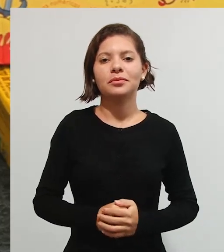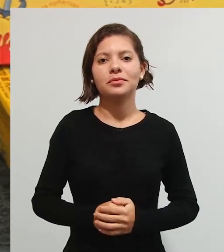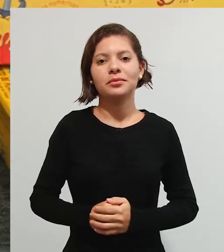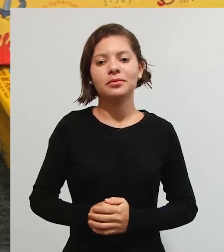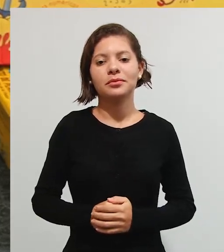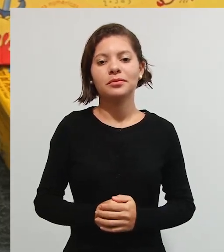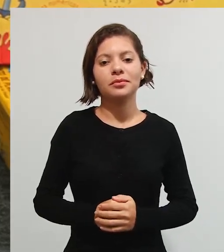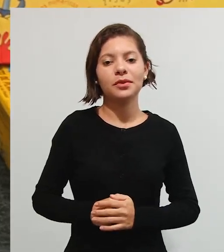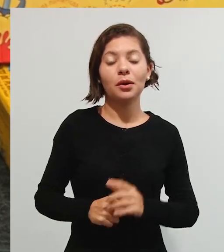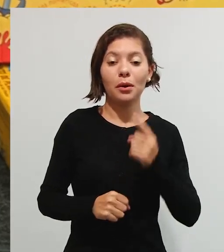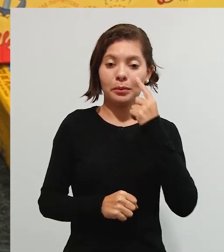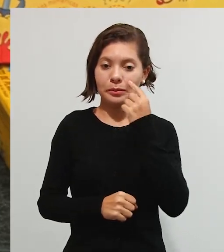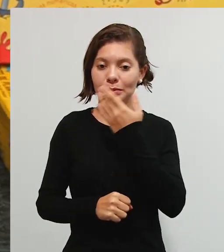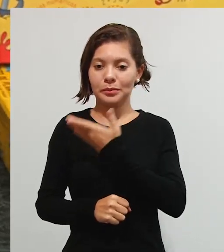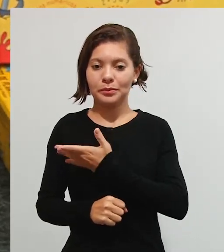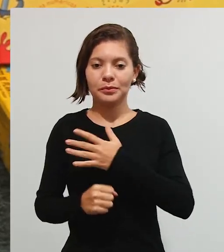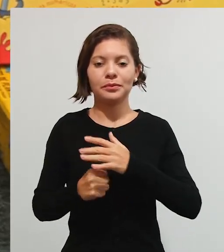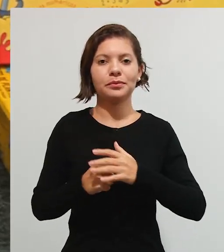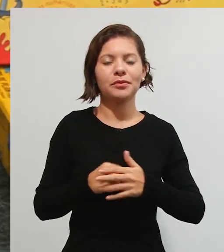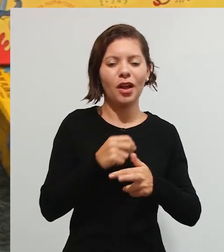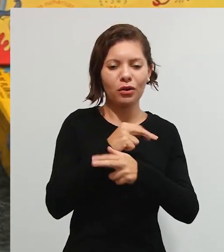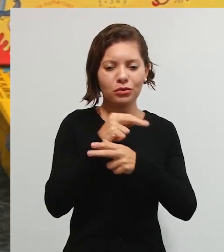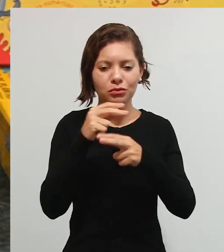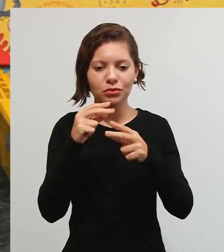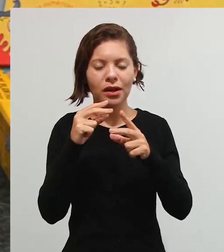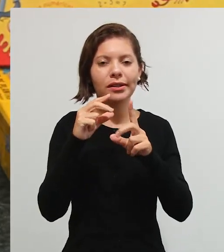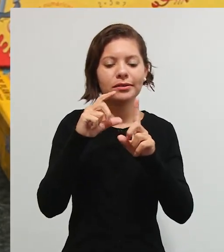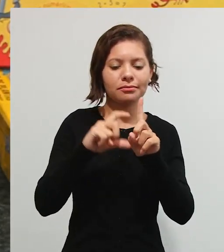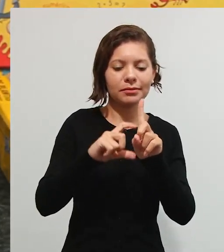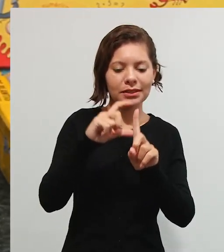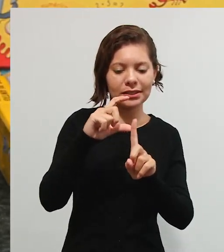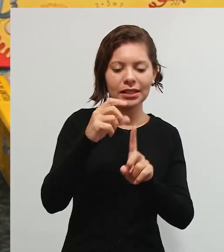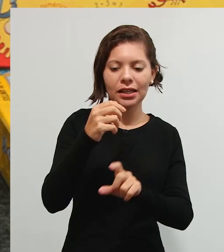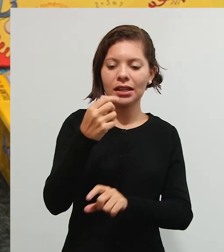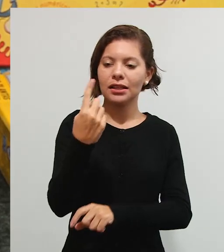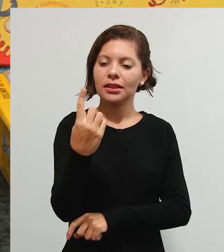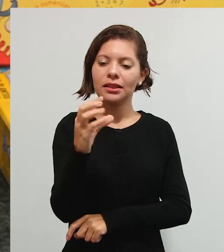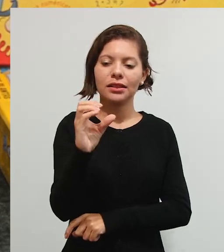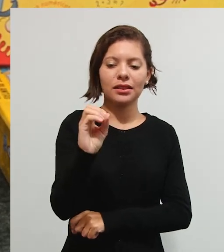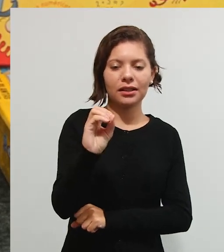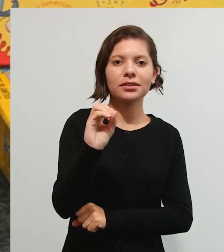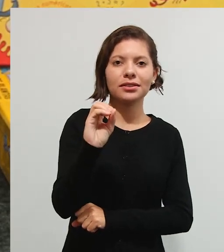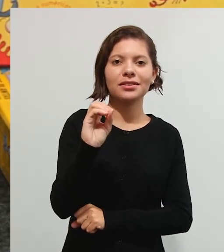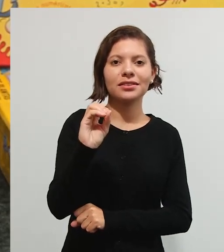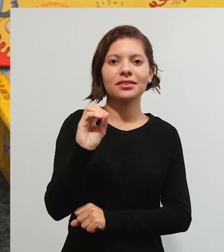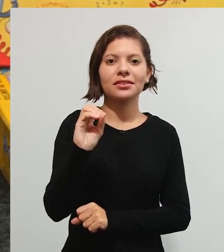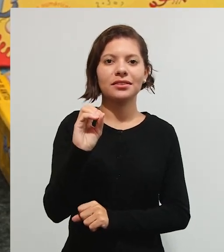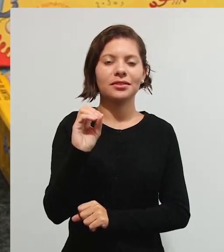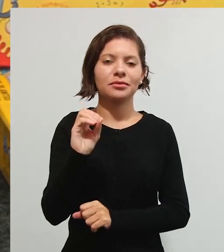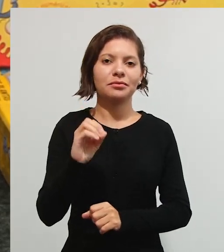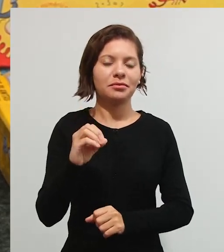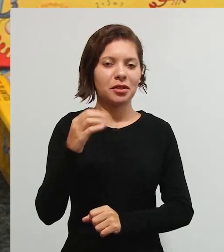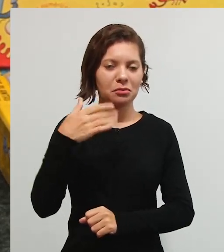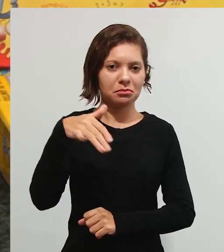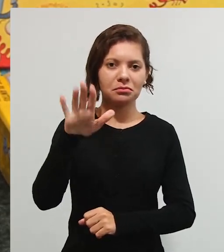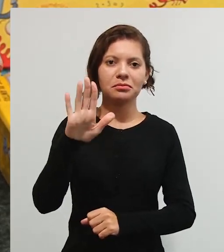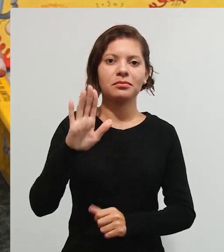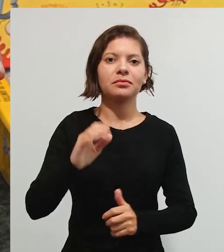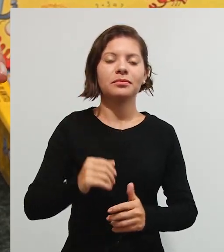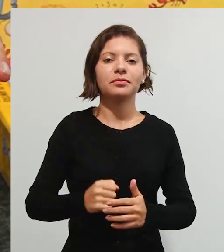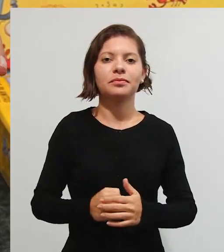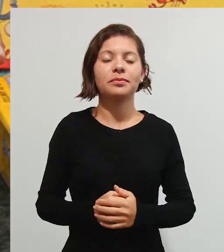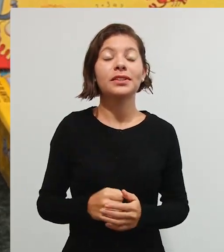os bloquinhos de dezena, né, que são 10 unidades, e assim